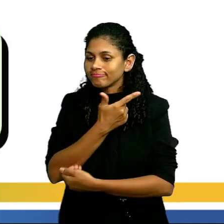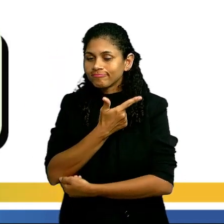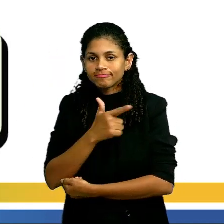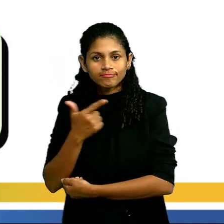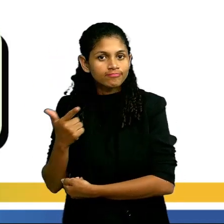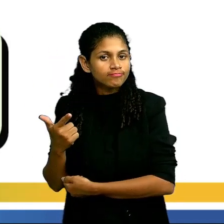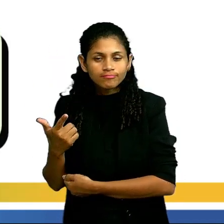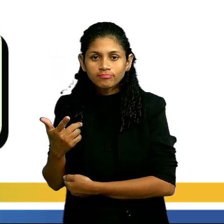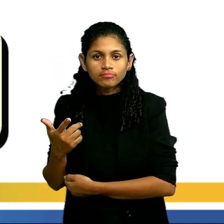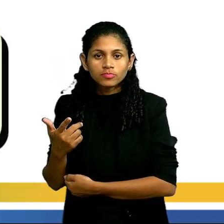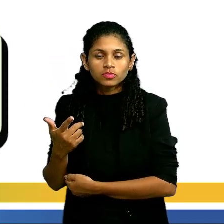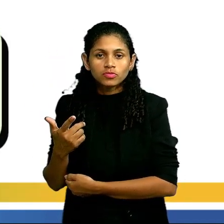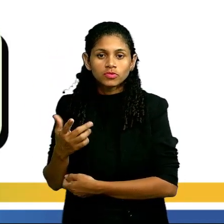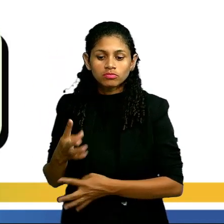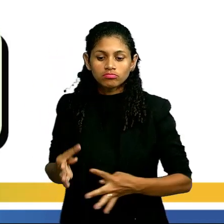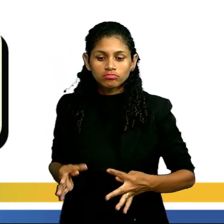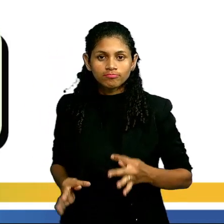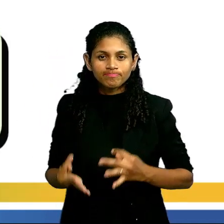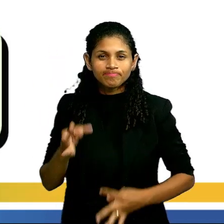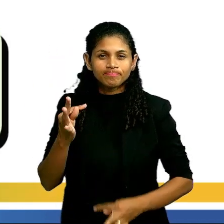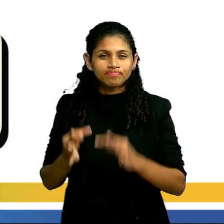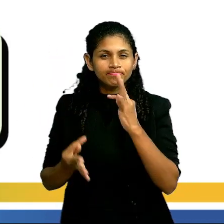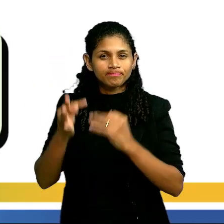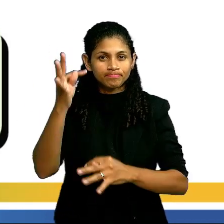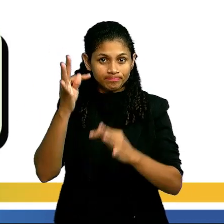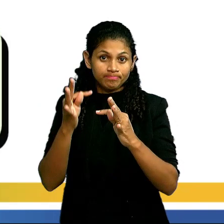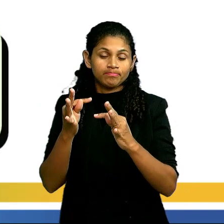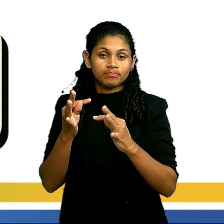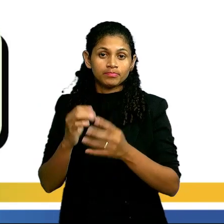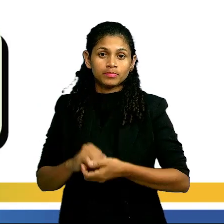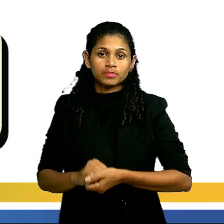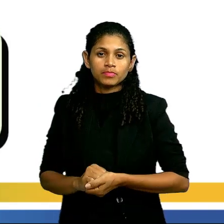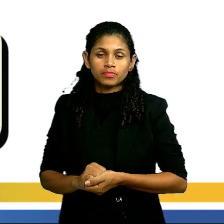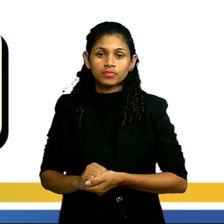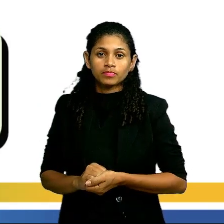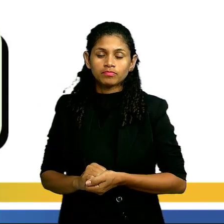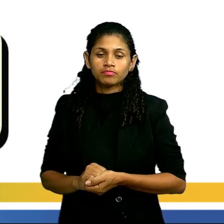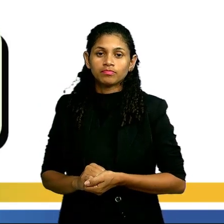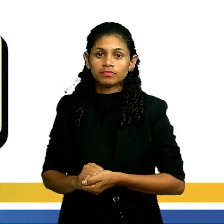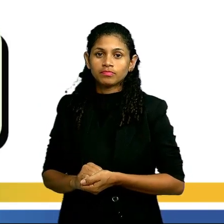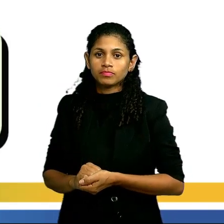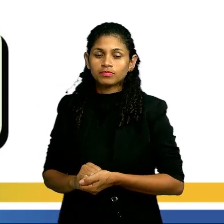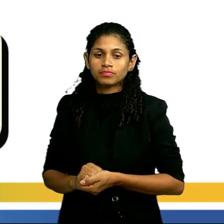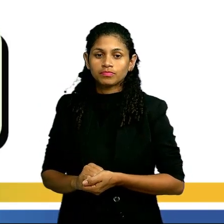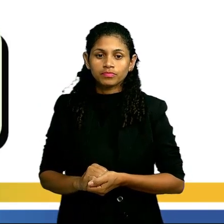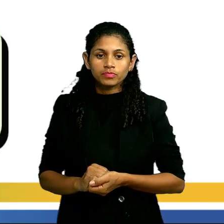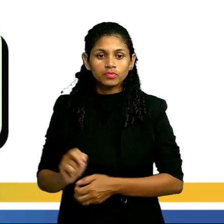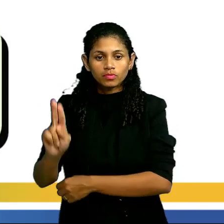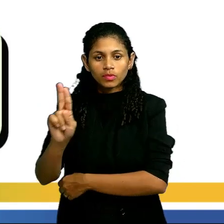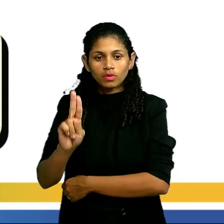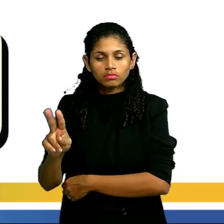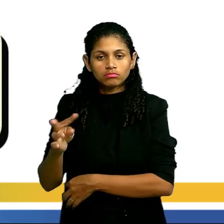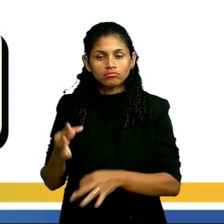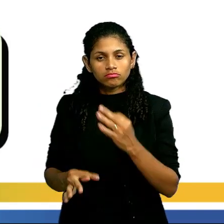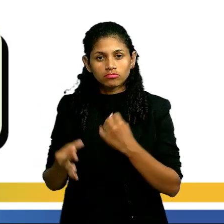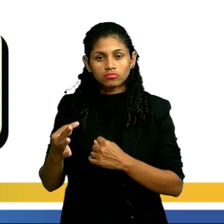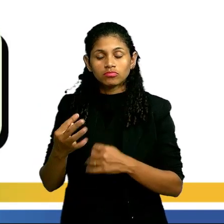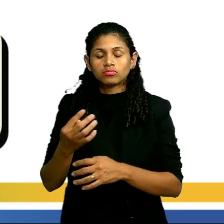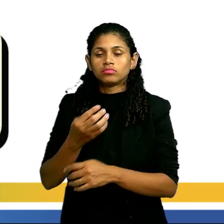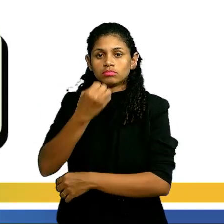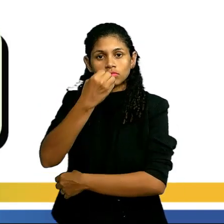tanta tecnologia assim. Então foi um exagero. E esse exagero, com o uso de tecnologia de alta capacidade,